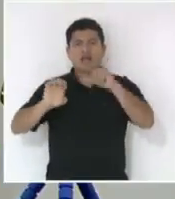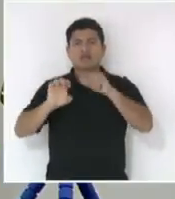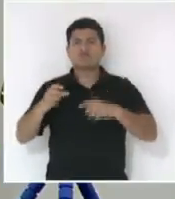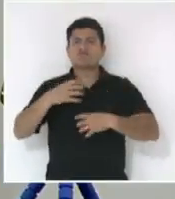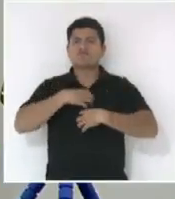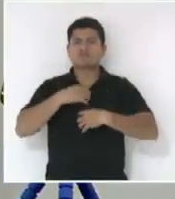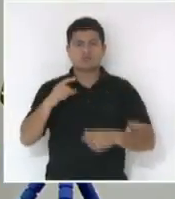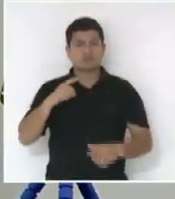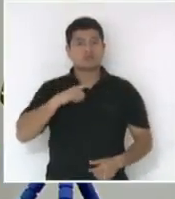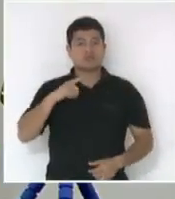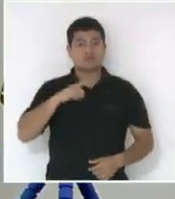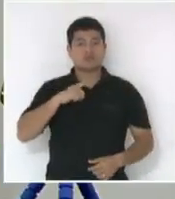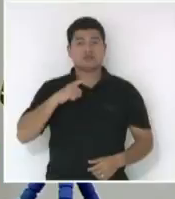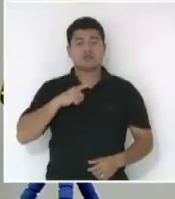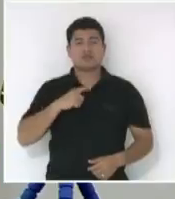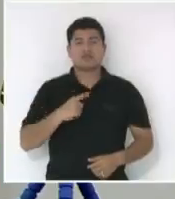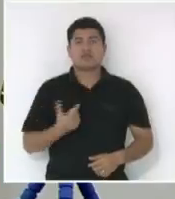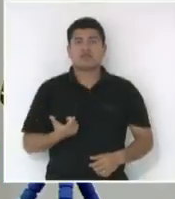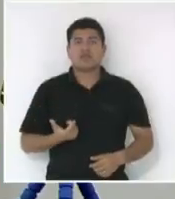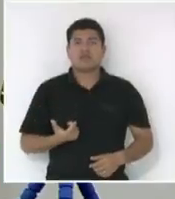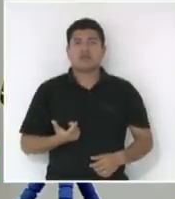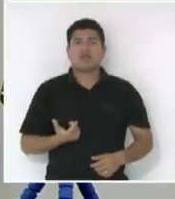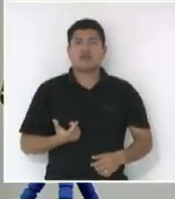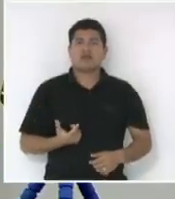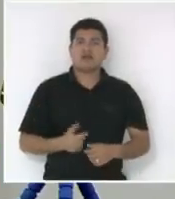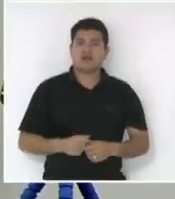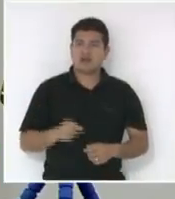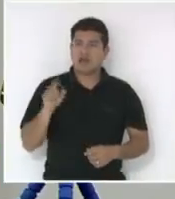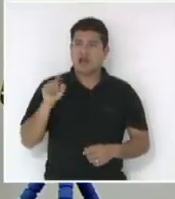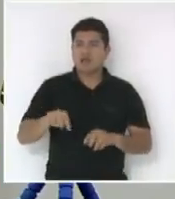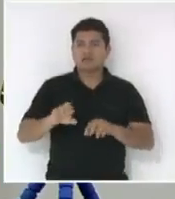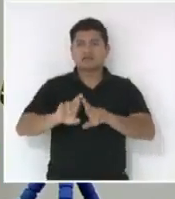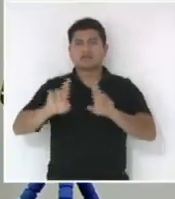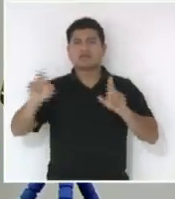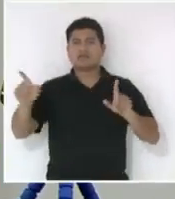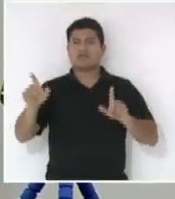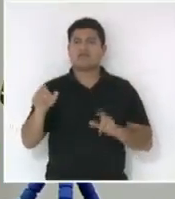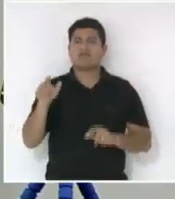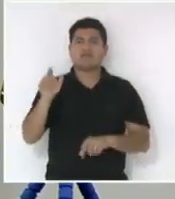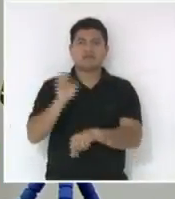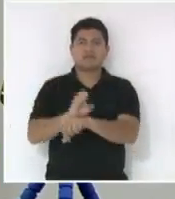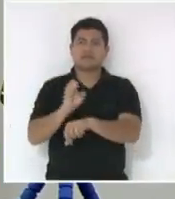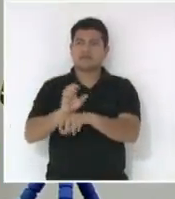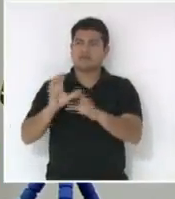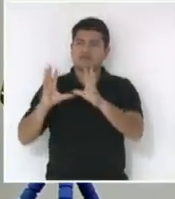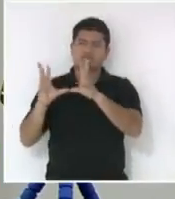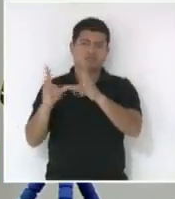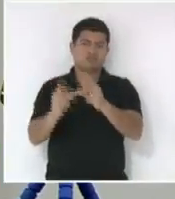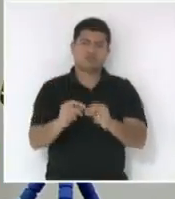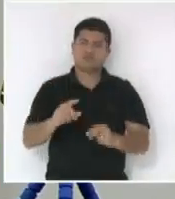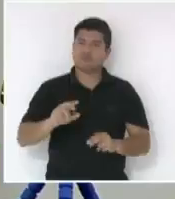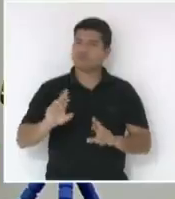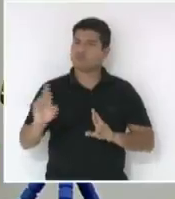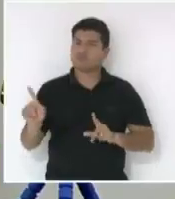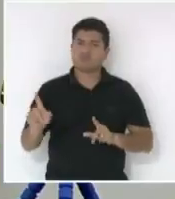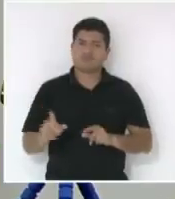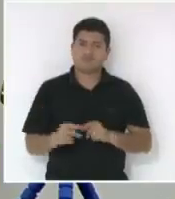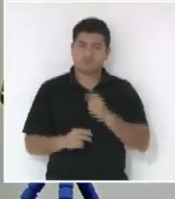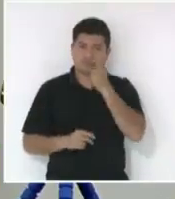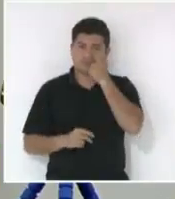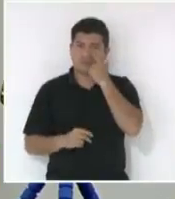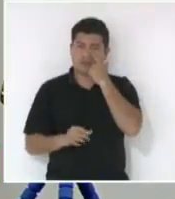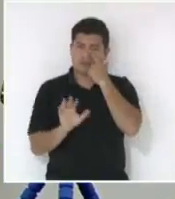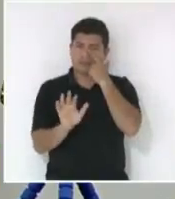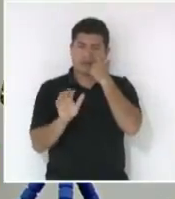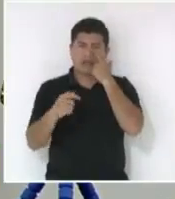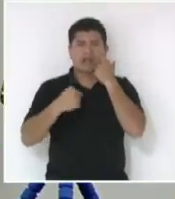o caracteriza como um grande diferencial dos demais Estados da Federação. Mas eu